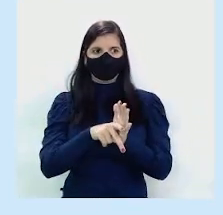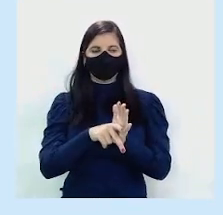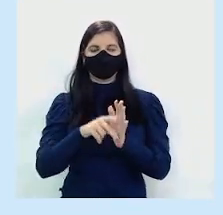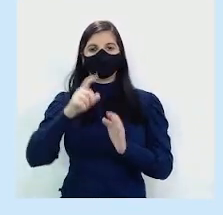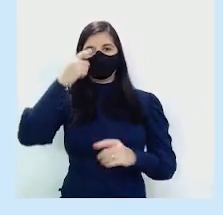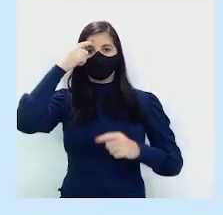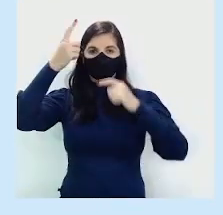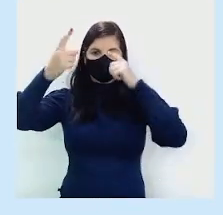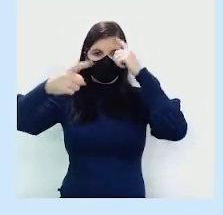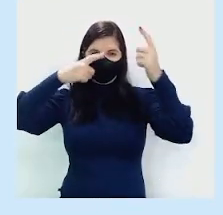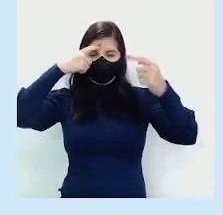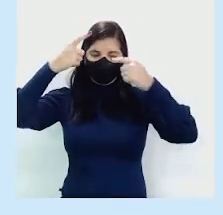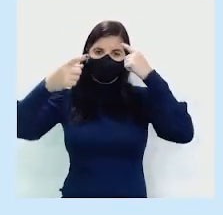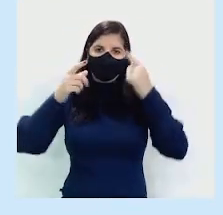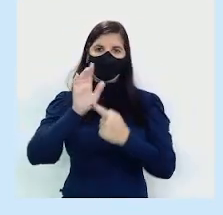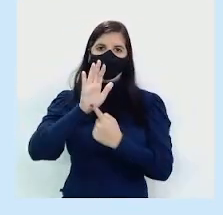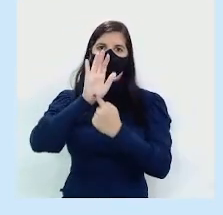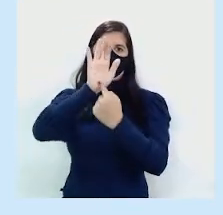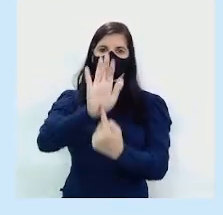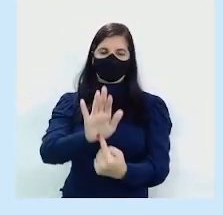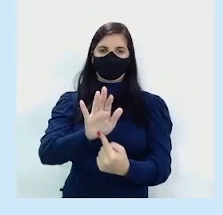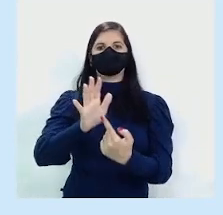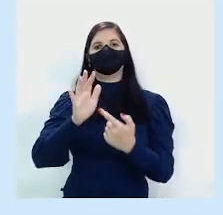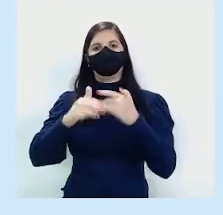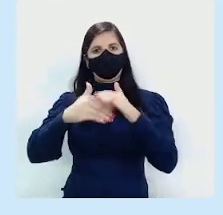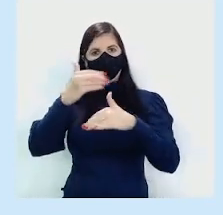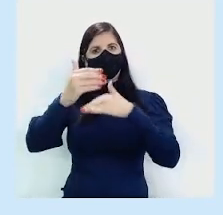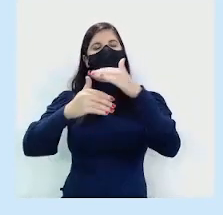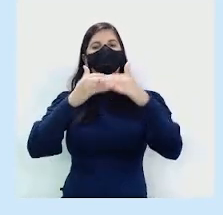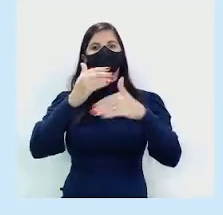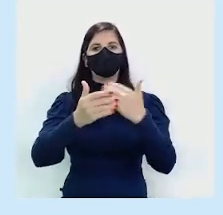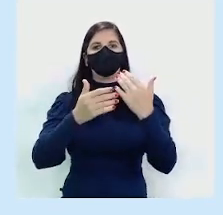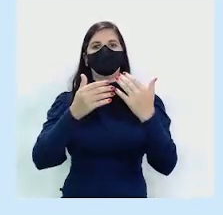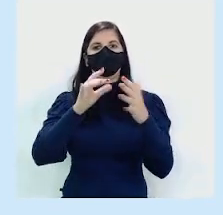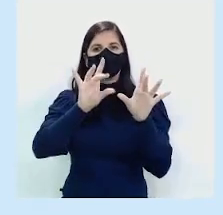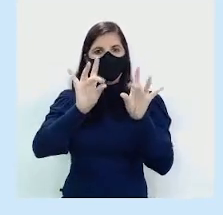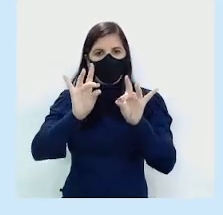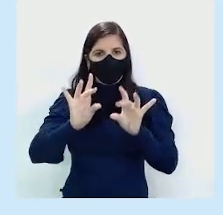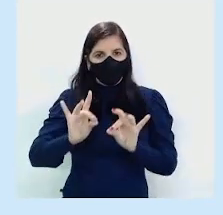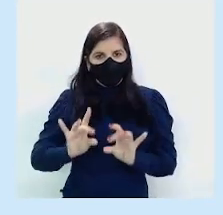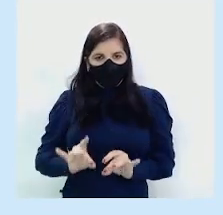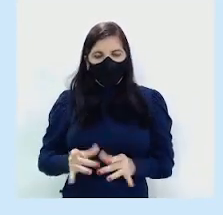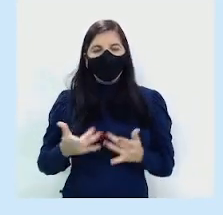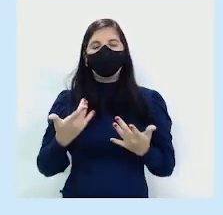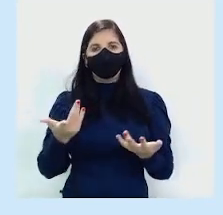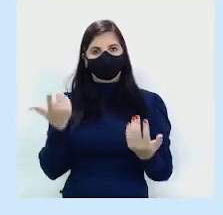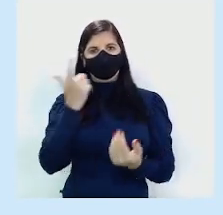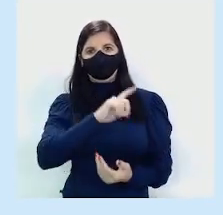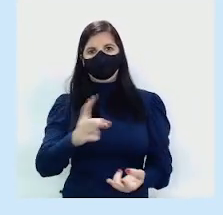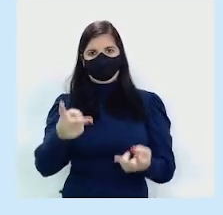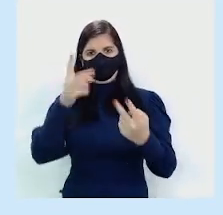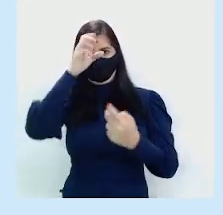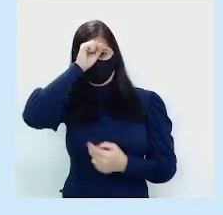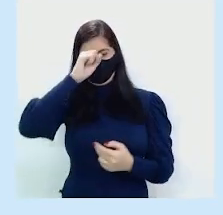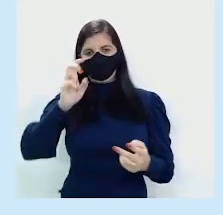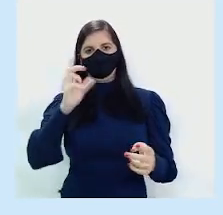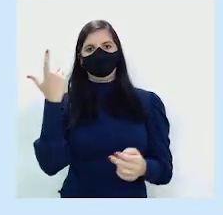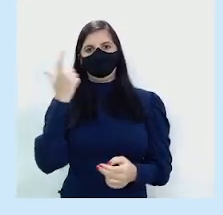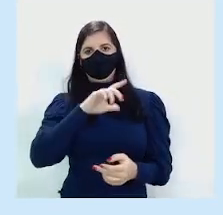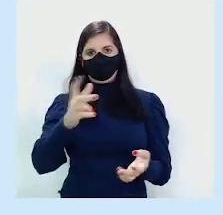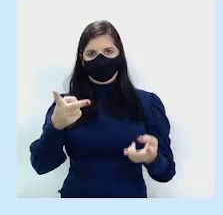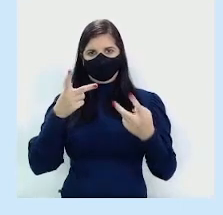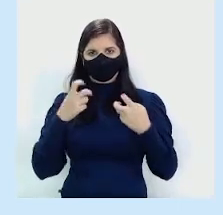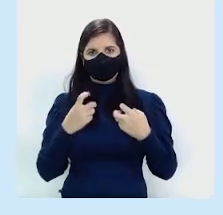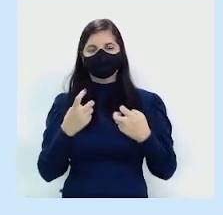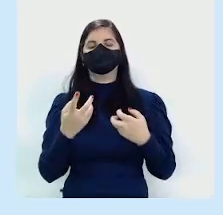as ideias vão ser apresentadas de forma desenvolvida, de forma detalhada, para que a gente que não entende